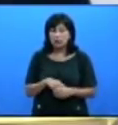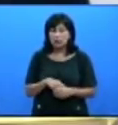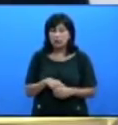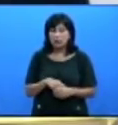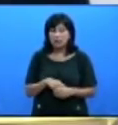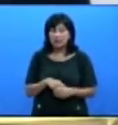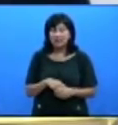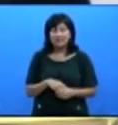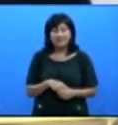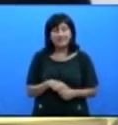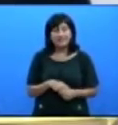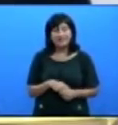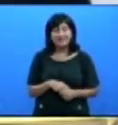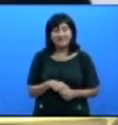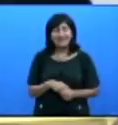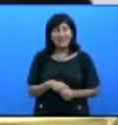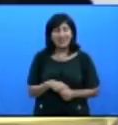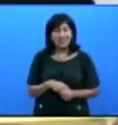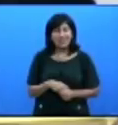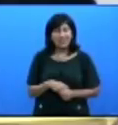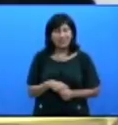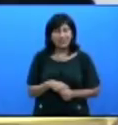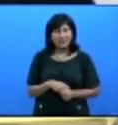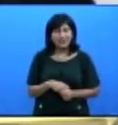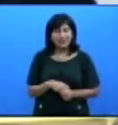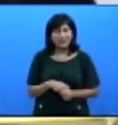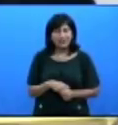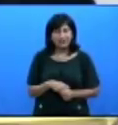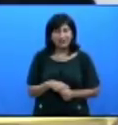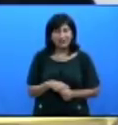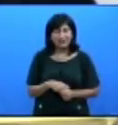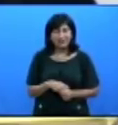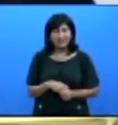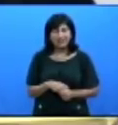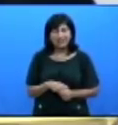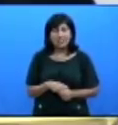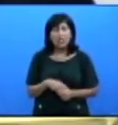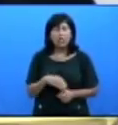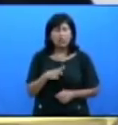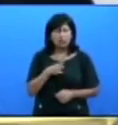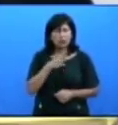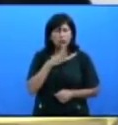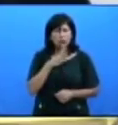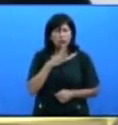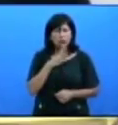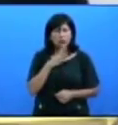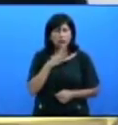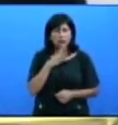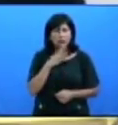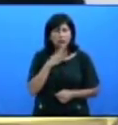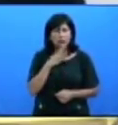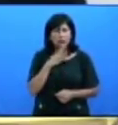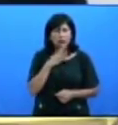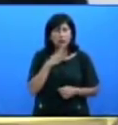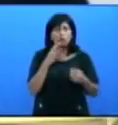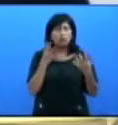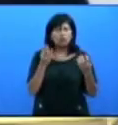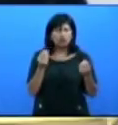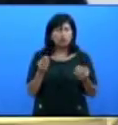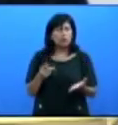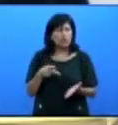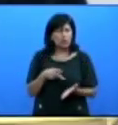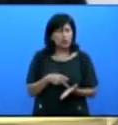1.100 e poucas emendas apresentadas, não obstante eu ter conhecimento que muitas delas são